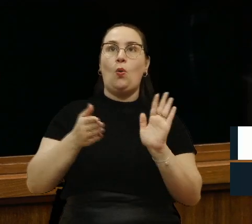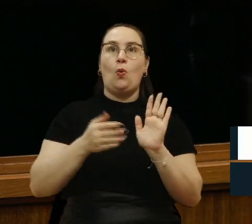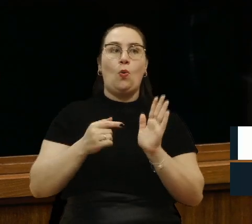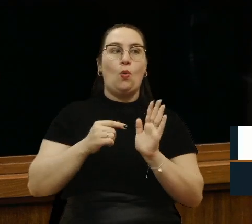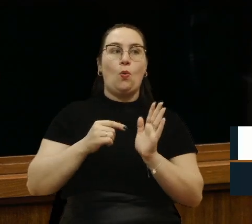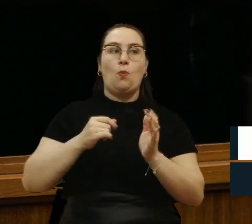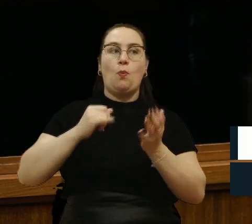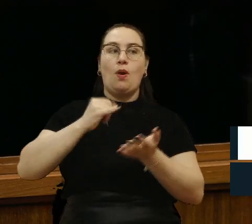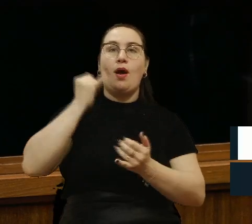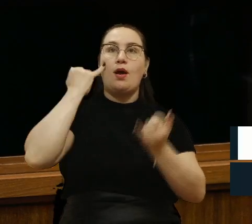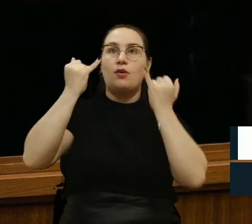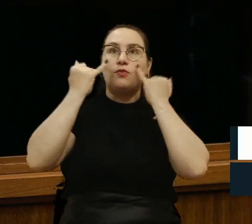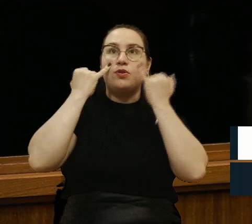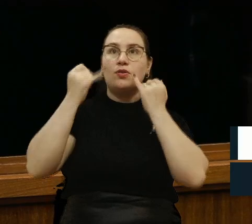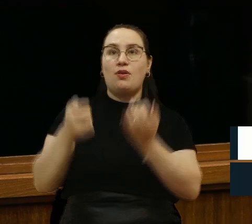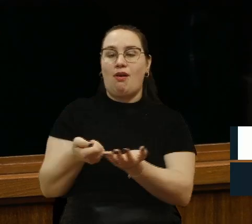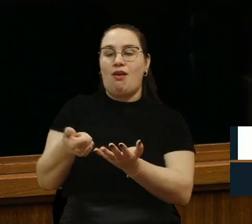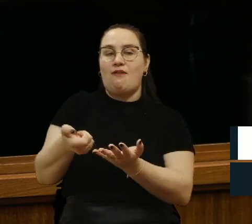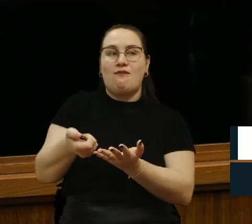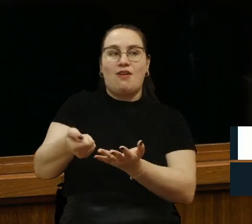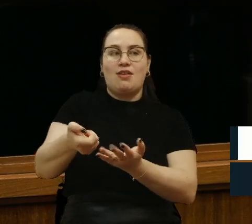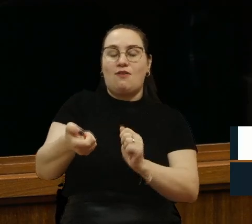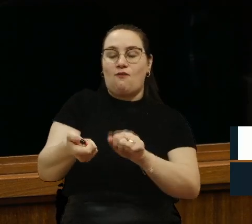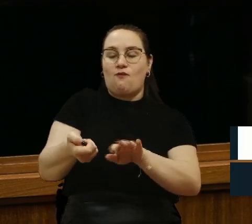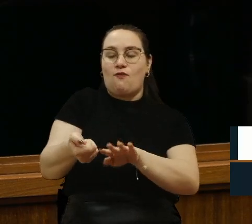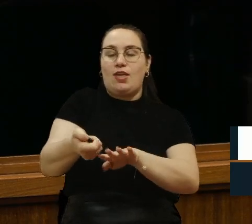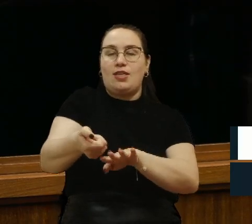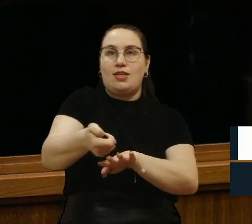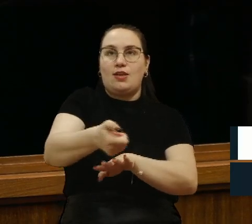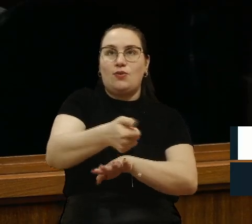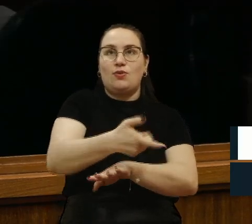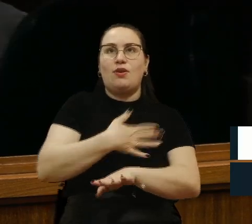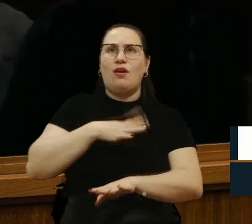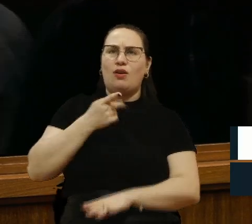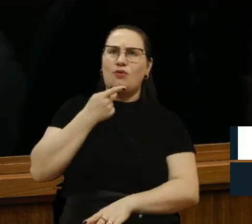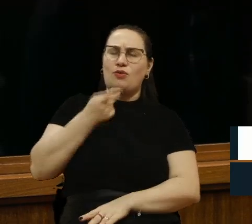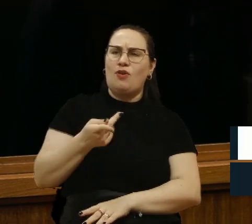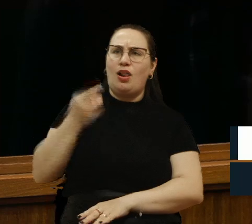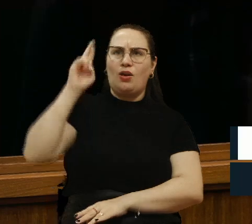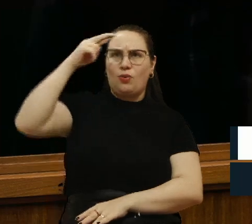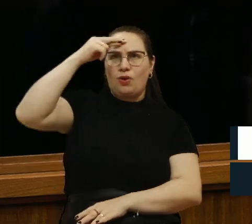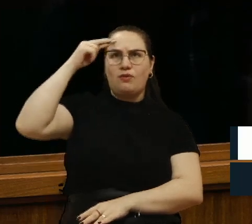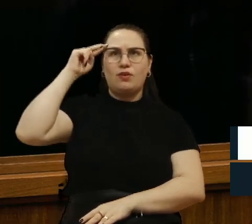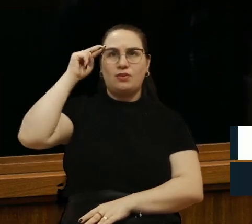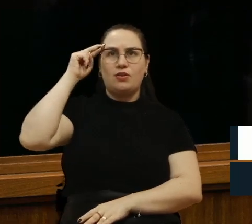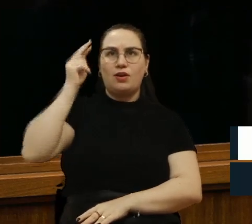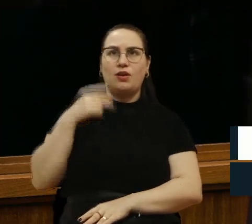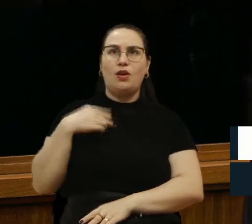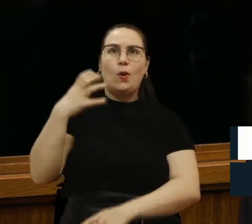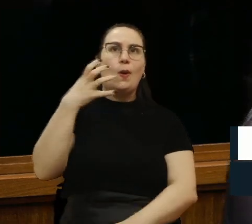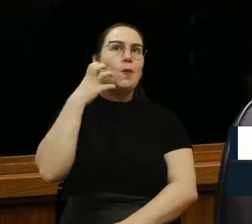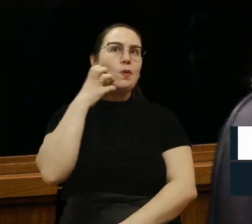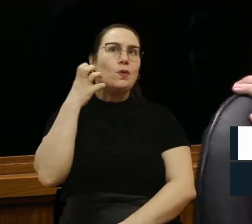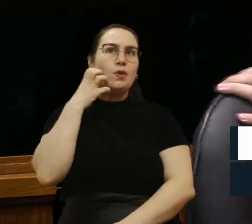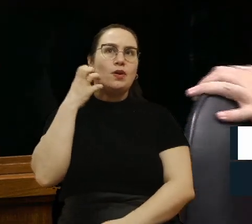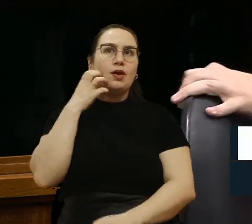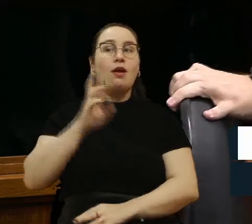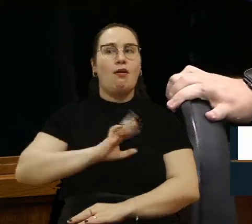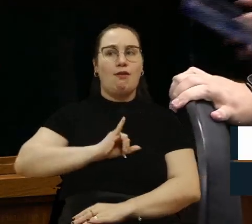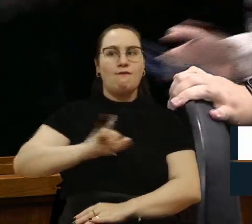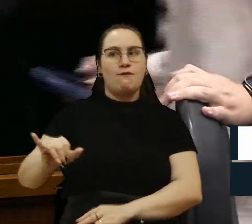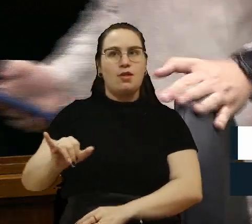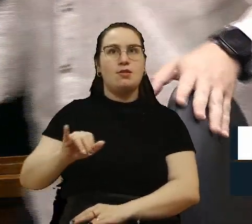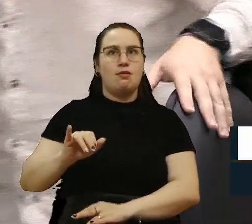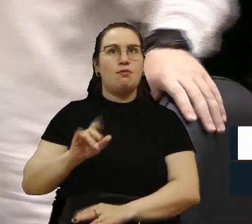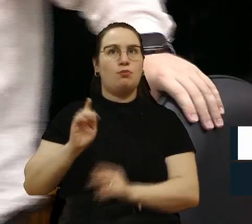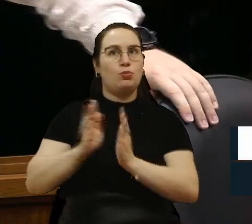dizendo que era fake news. E eu vim aqui falar para o secretário Rafael Bueno, e vereador Jack, por favor, leve o recado para ele, que